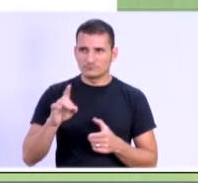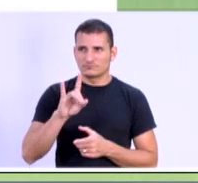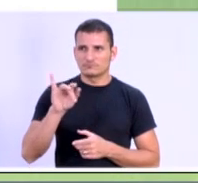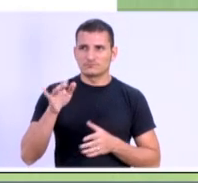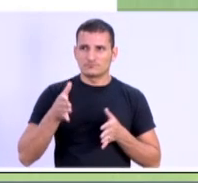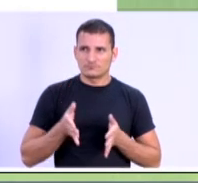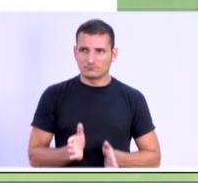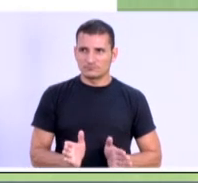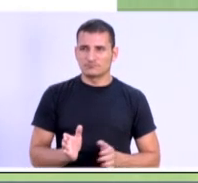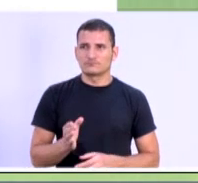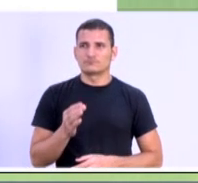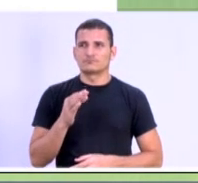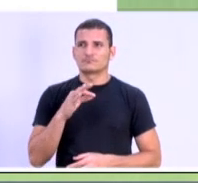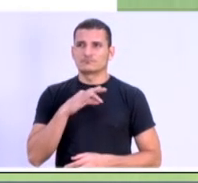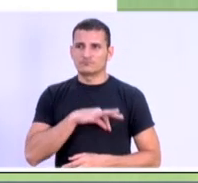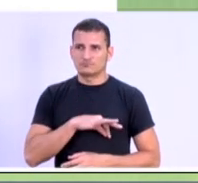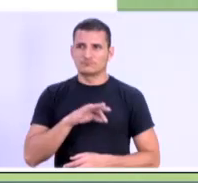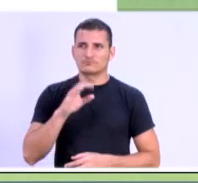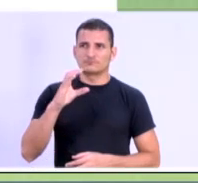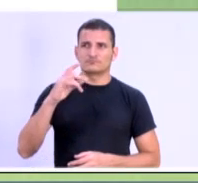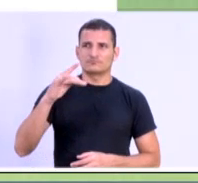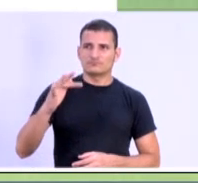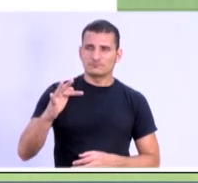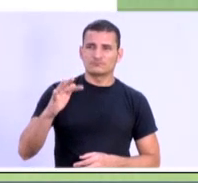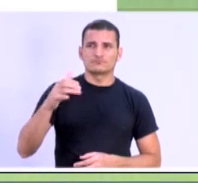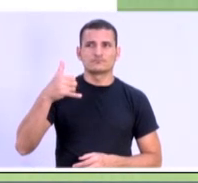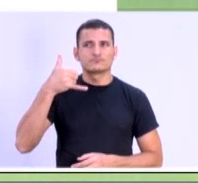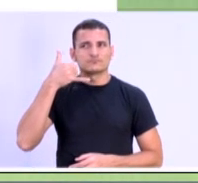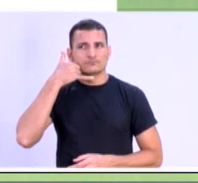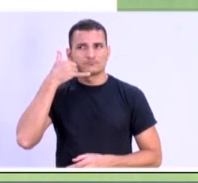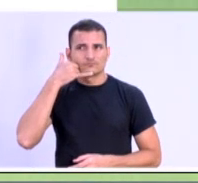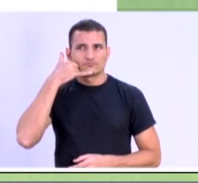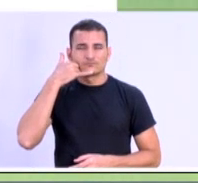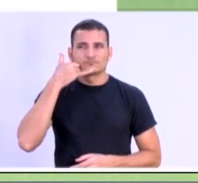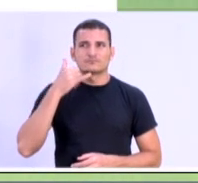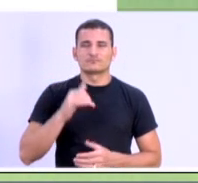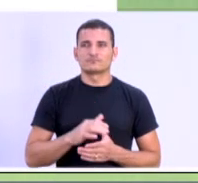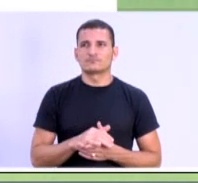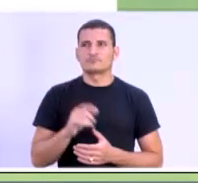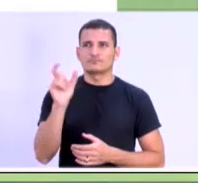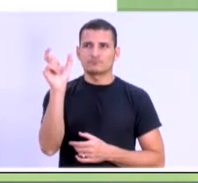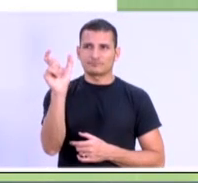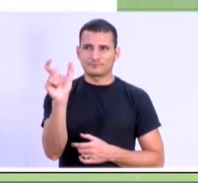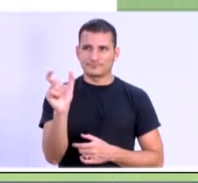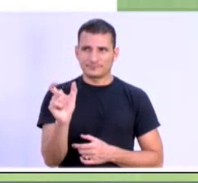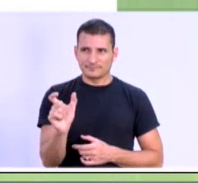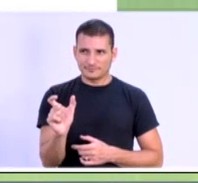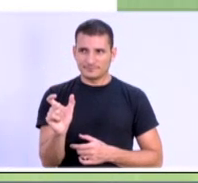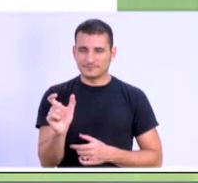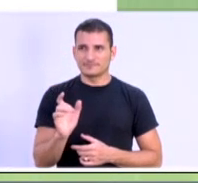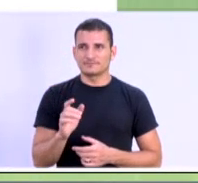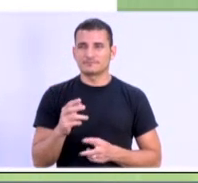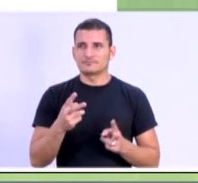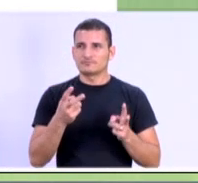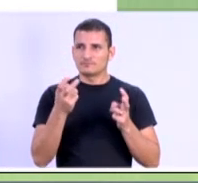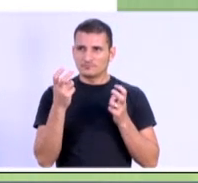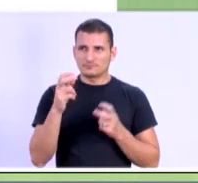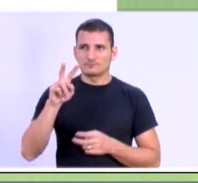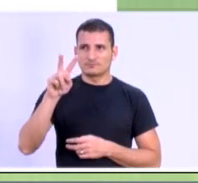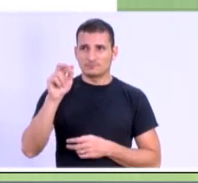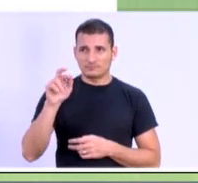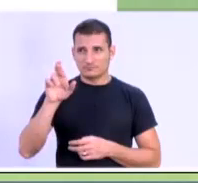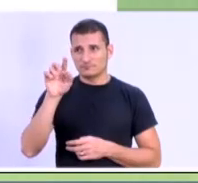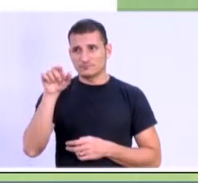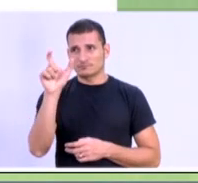nascimento, tem renda familiar, tem CPF, tem telefone. Perceba, gente, que as variáveis membros, que os